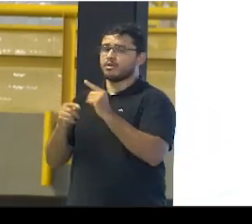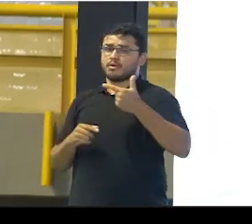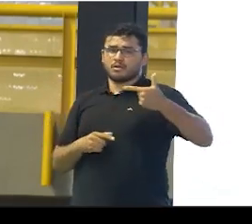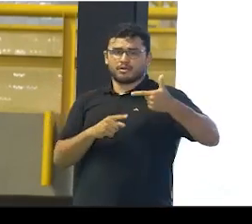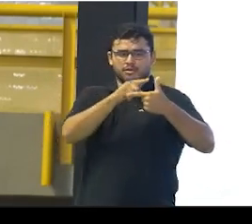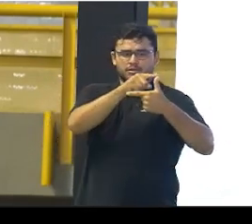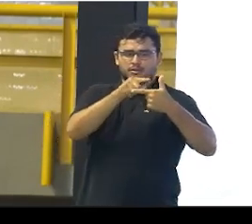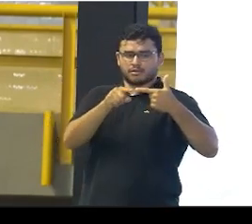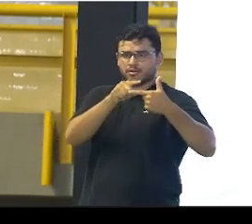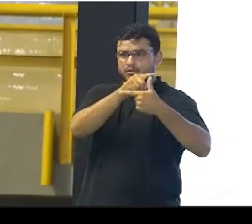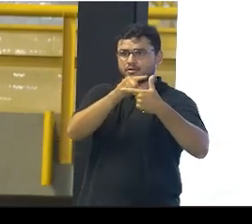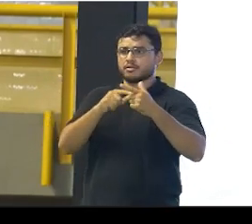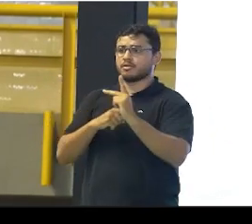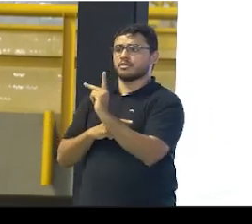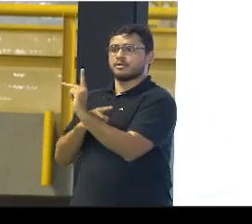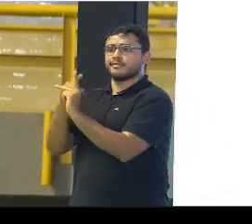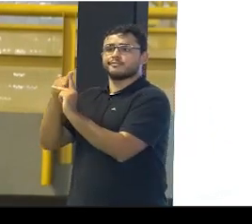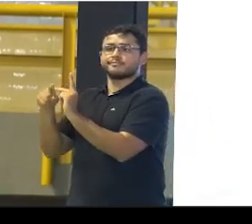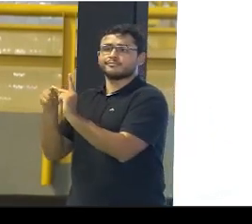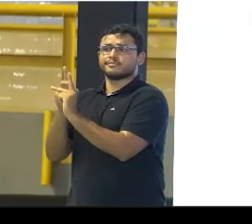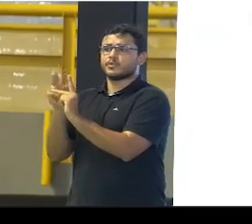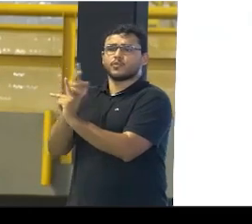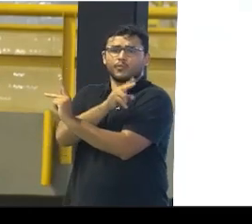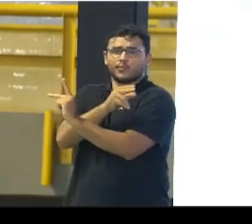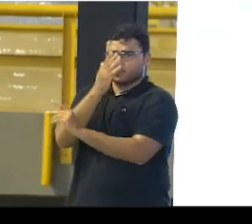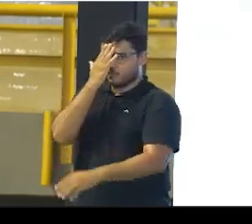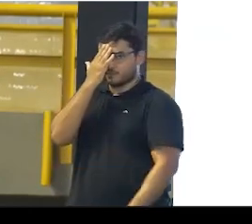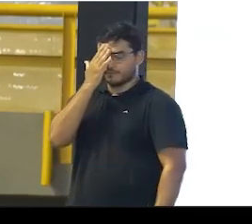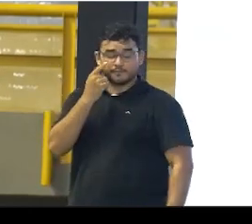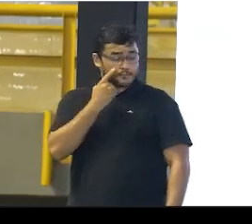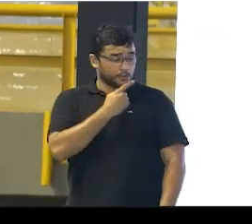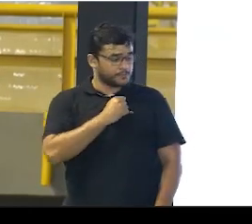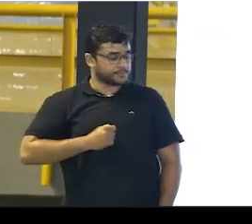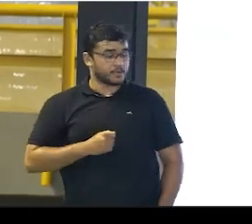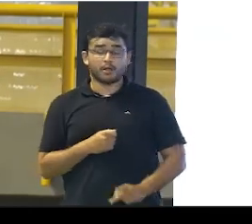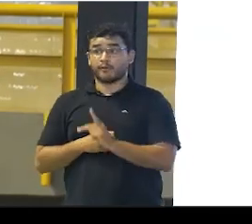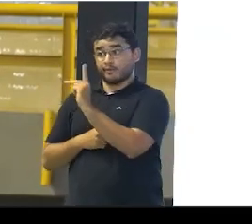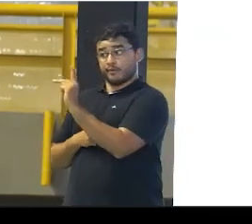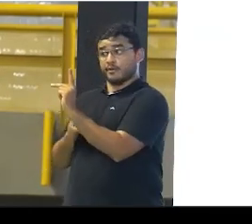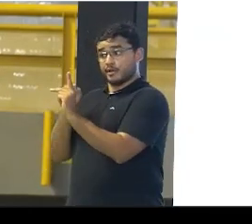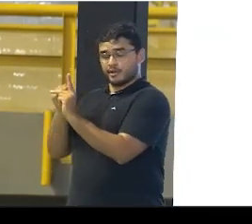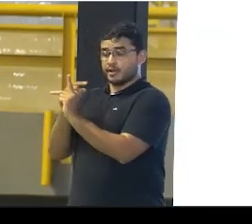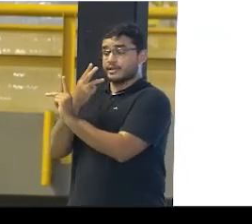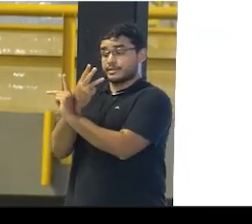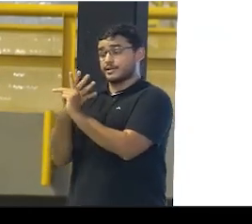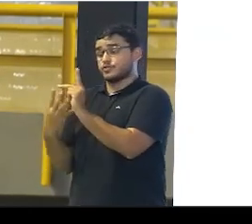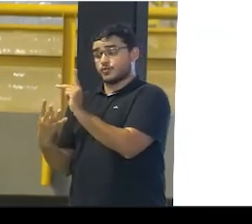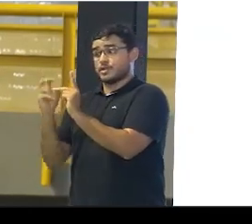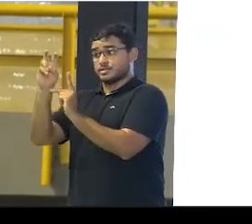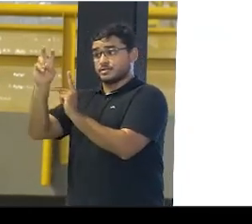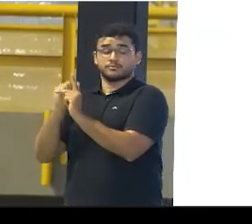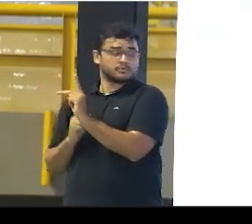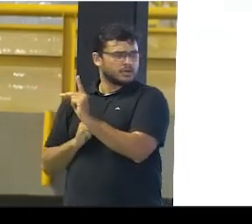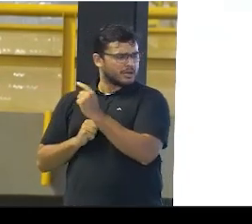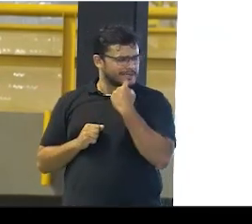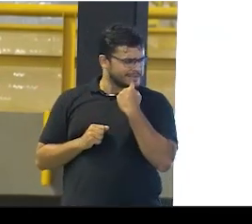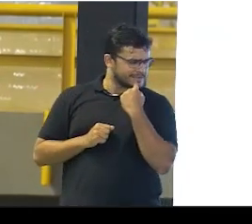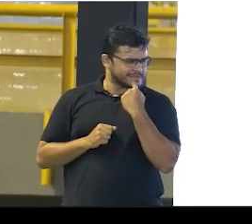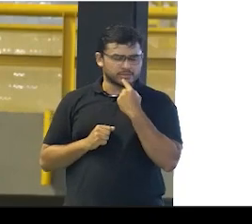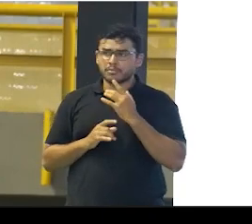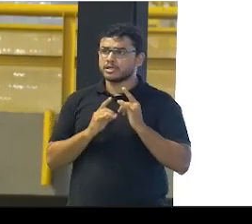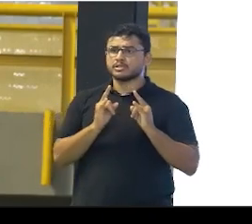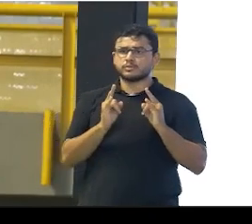são triângulos semelhantes. Veja bem, o triângulo pequeno, ele é o famoso 3,